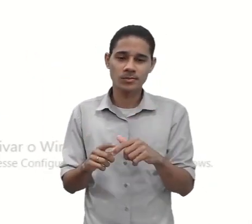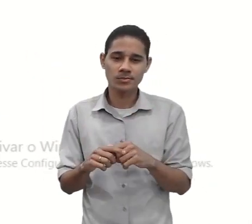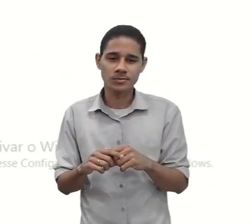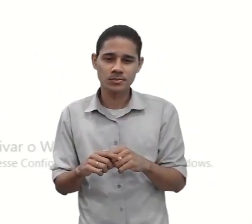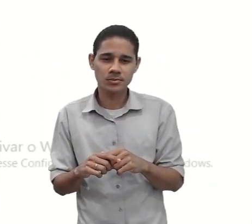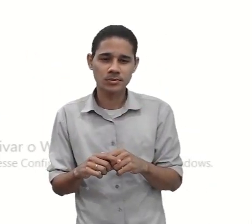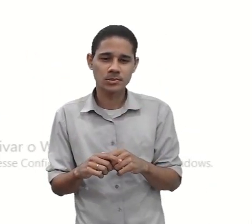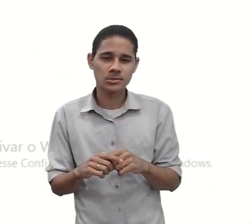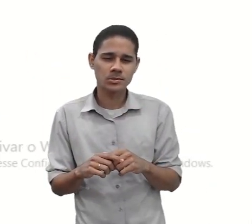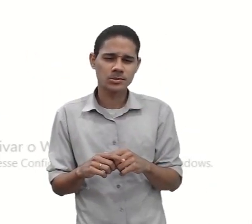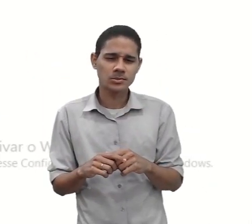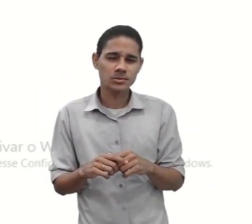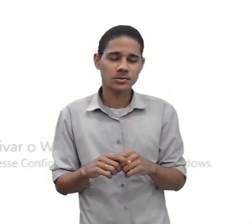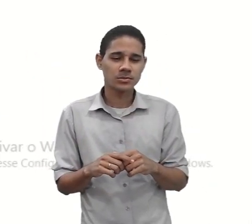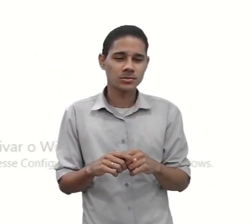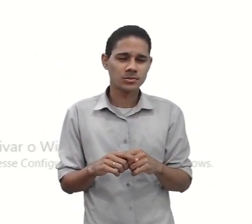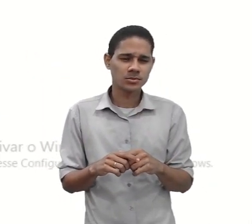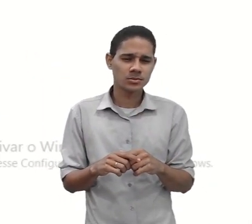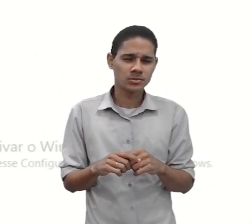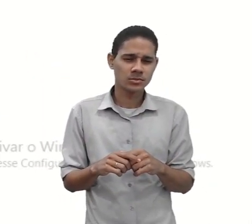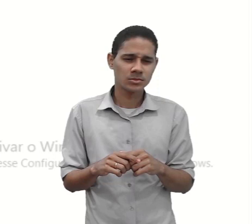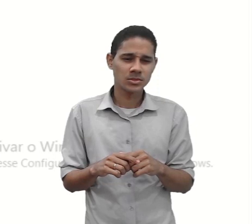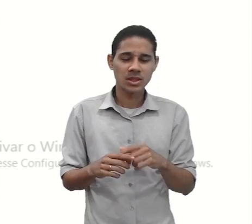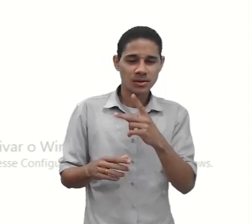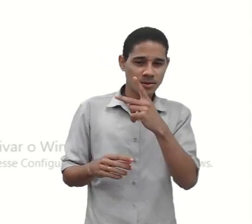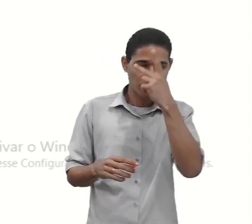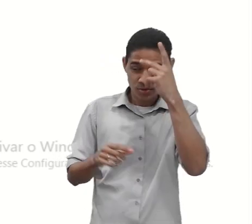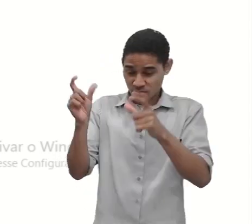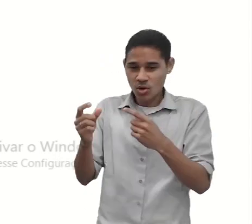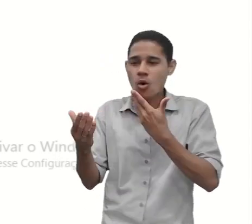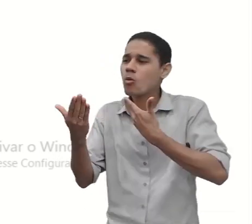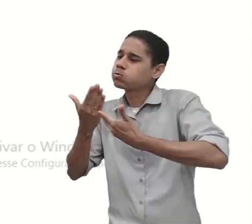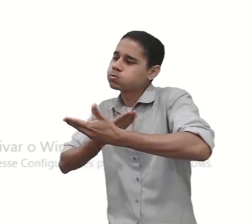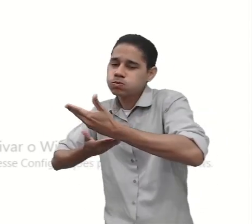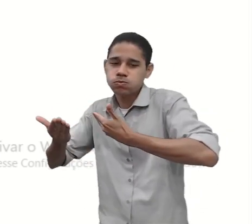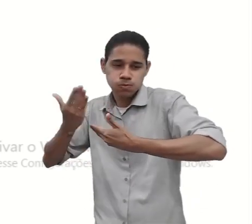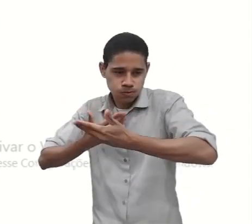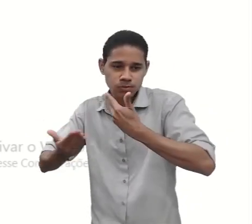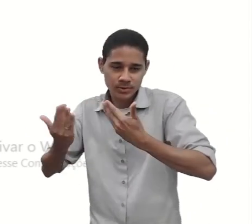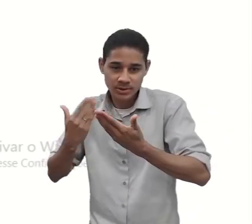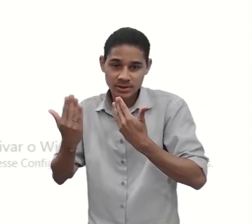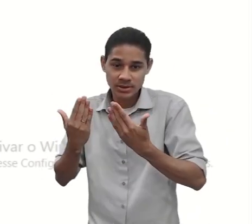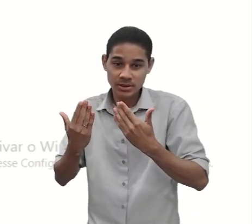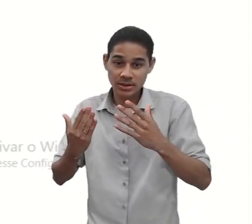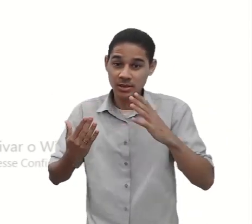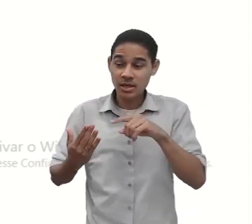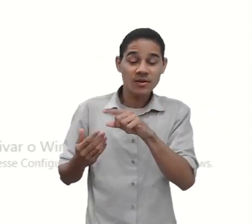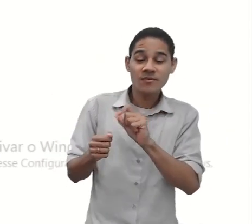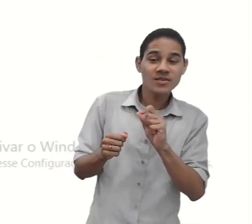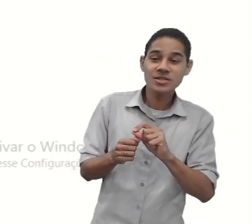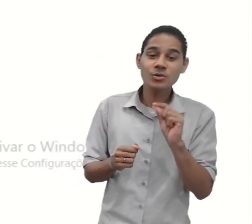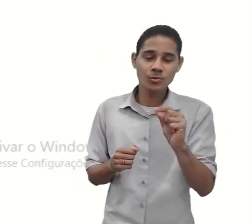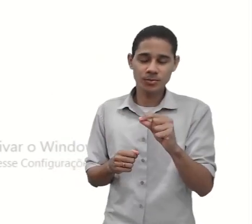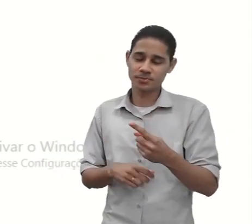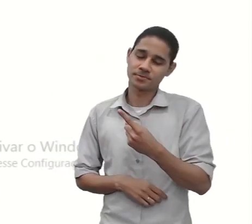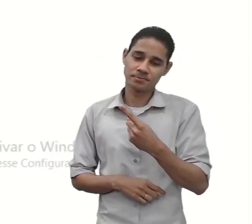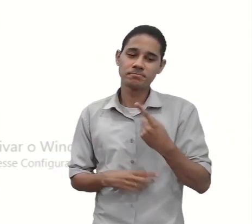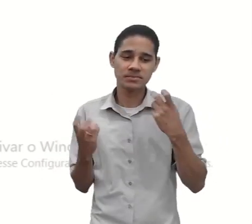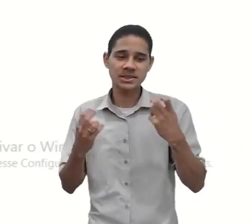uma cena de um diálogo entre os personagens e também de ação que os personagens estão